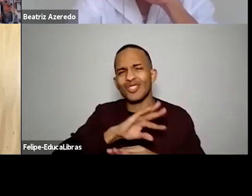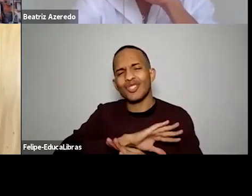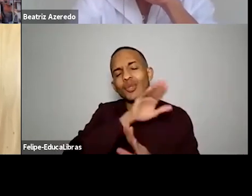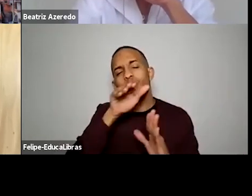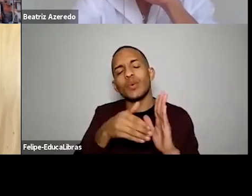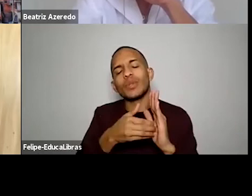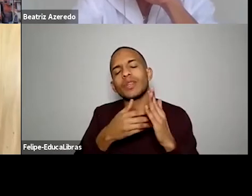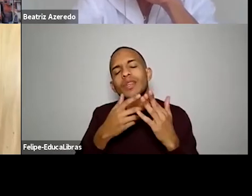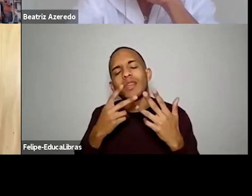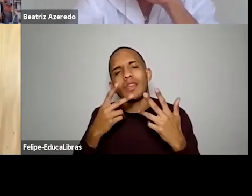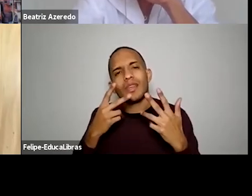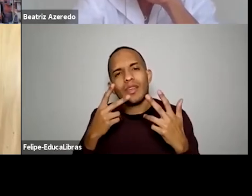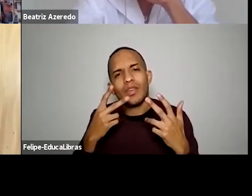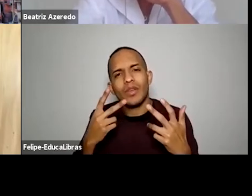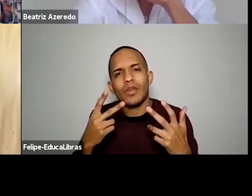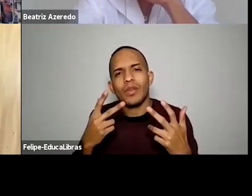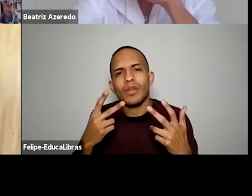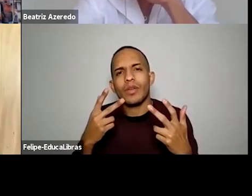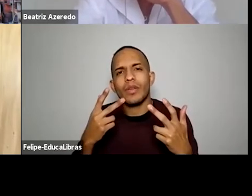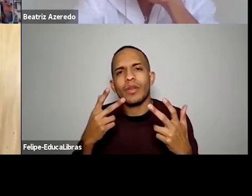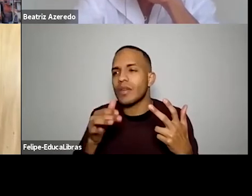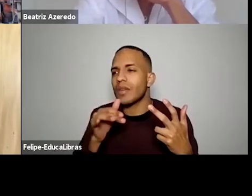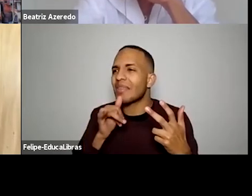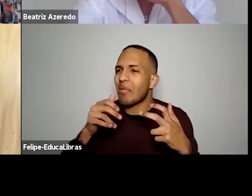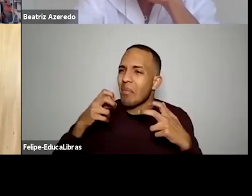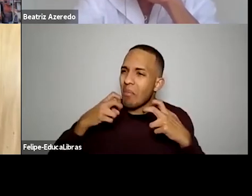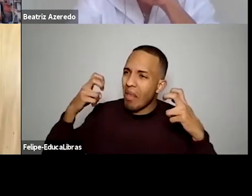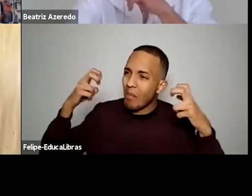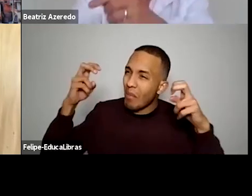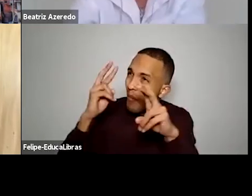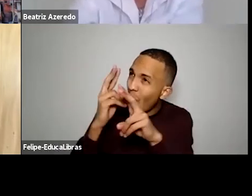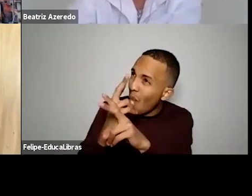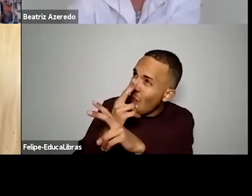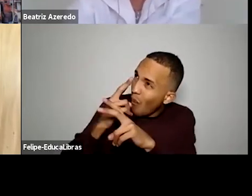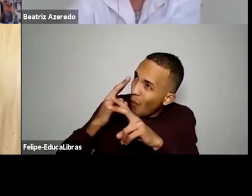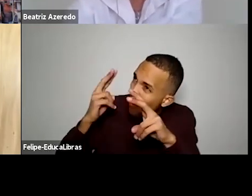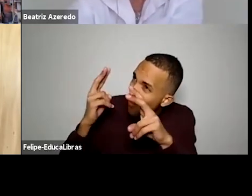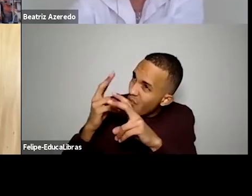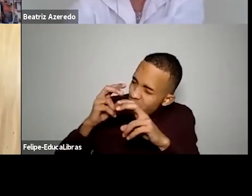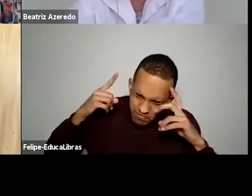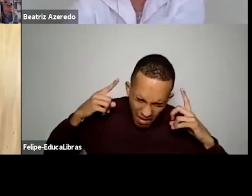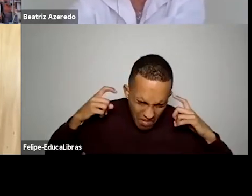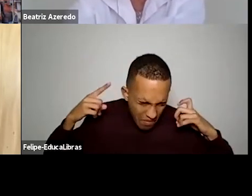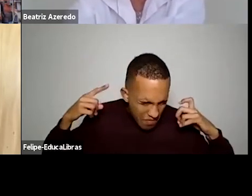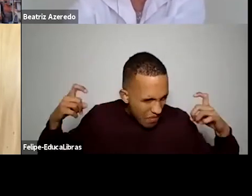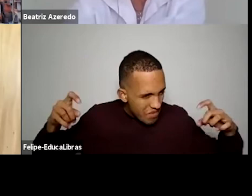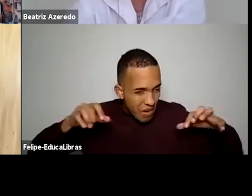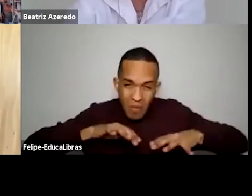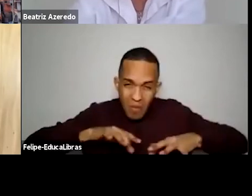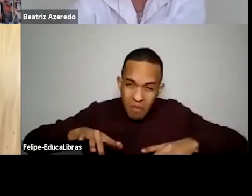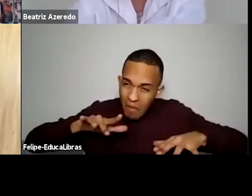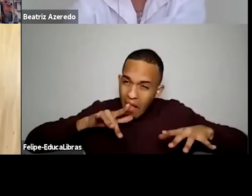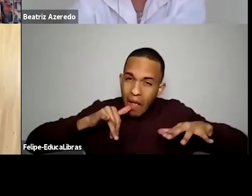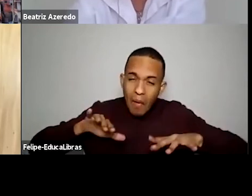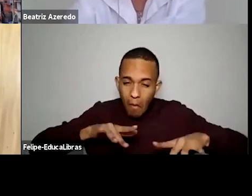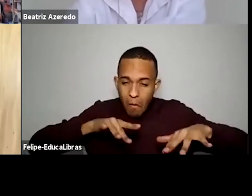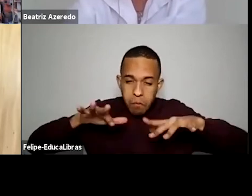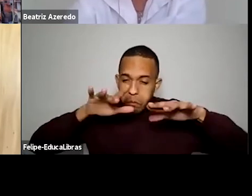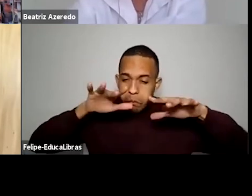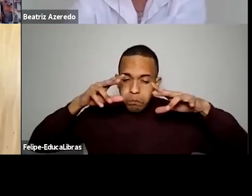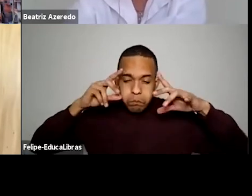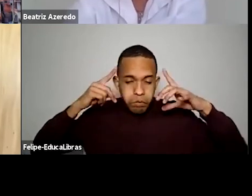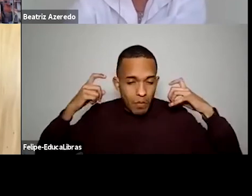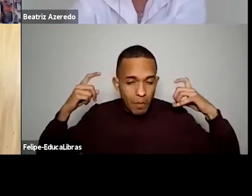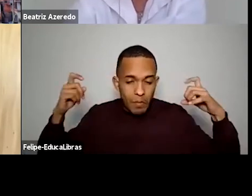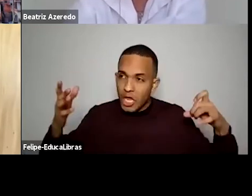vulcões, como gritam os vendavais, como grita o mar. E nem a morte terá força para me calar. Então,